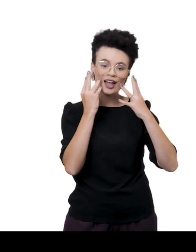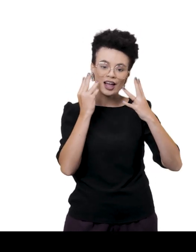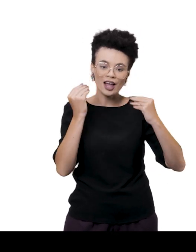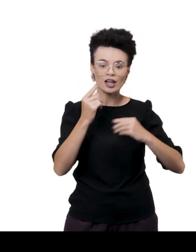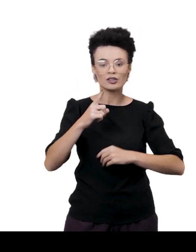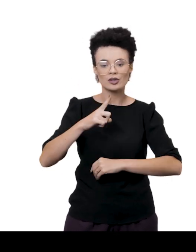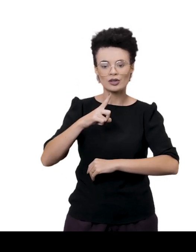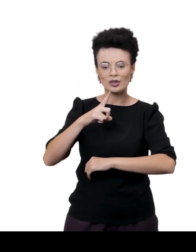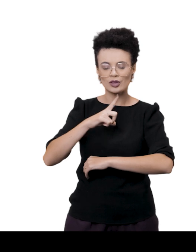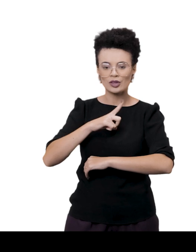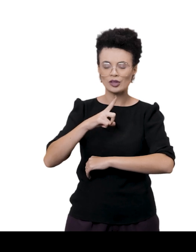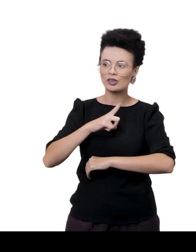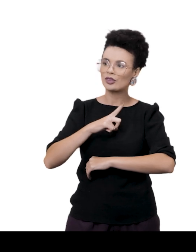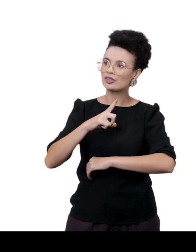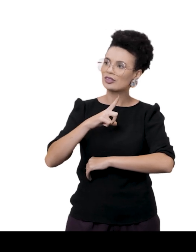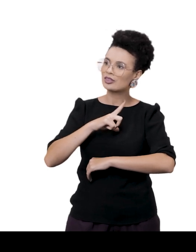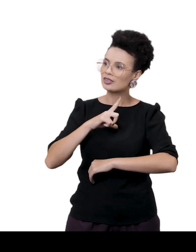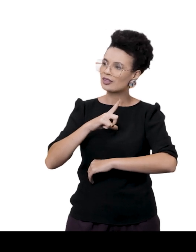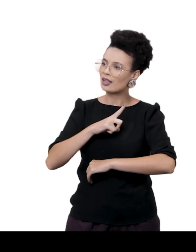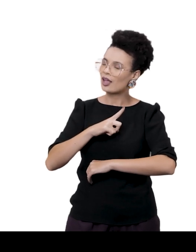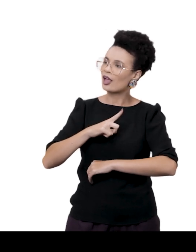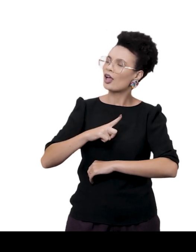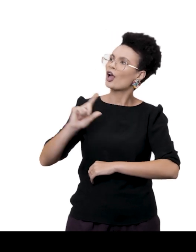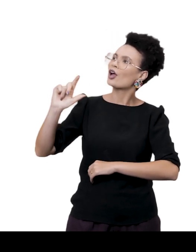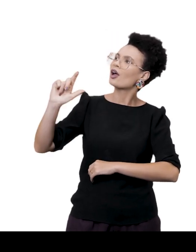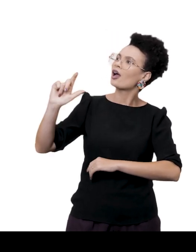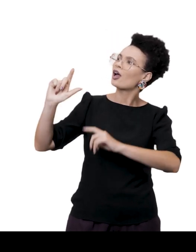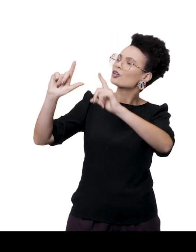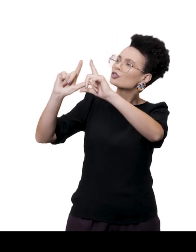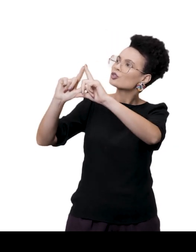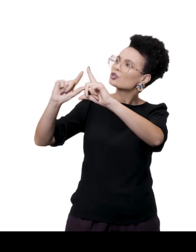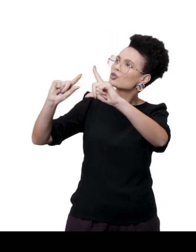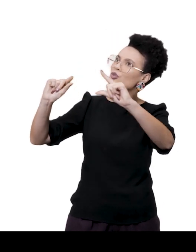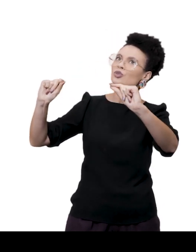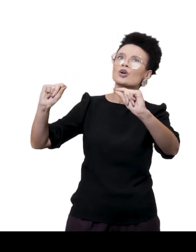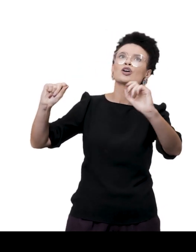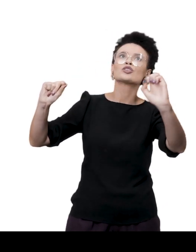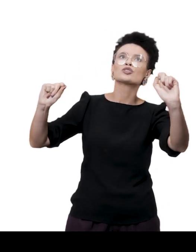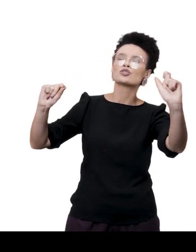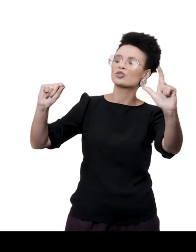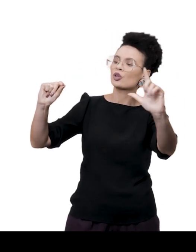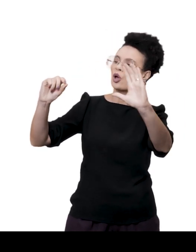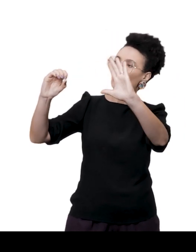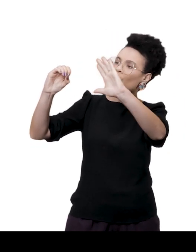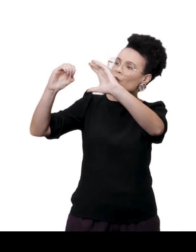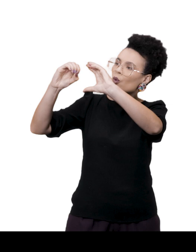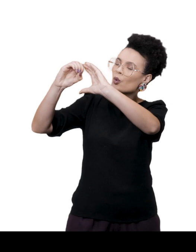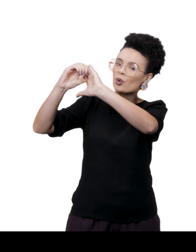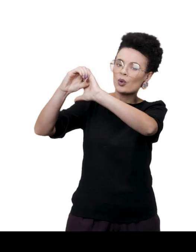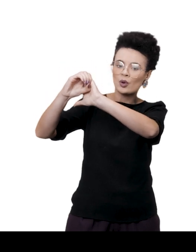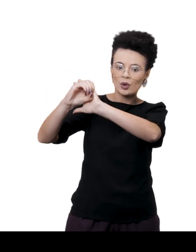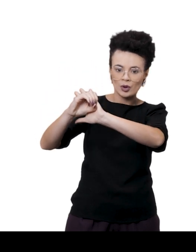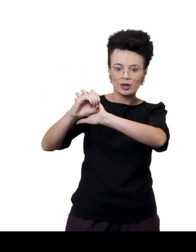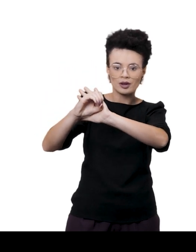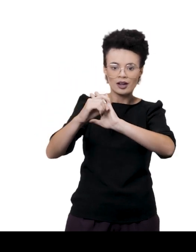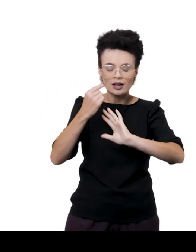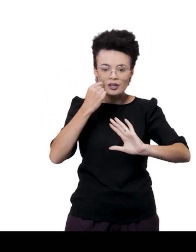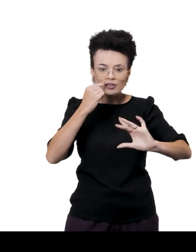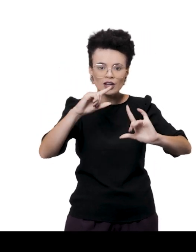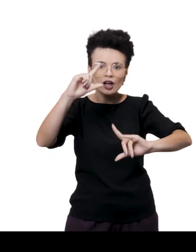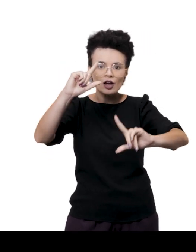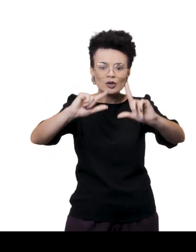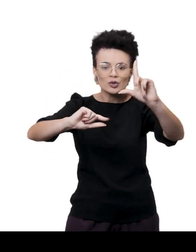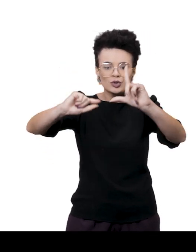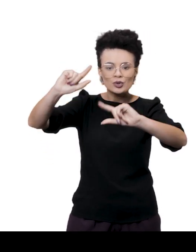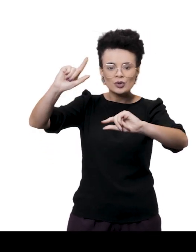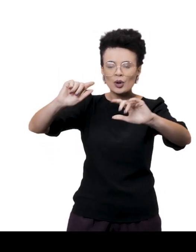Aconchegada por seu gato, ela contempla um crepúsculo diante de uma paisagem montanhosa, pontuada por uma nuvem alongada